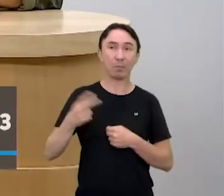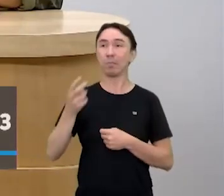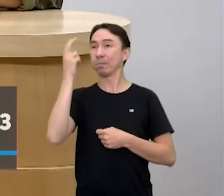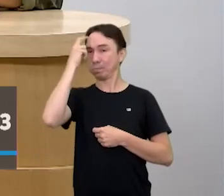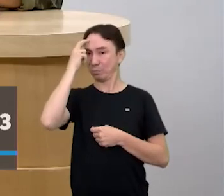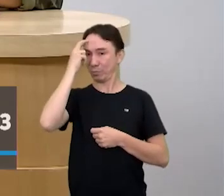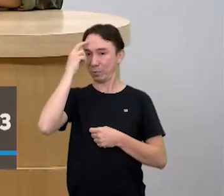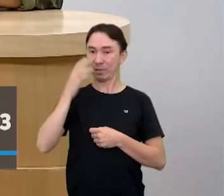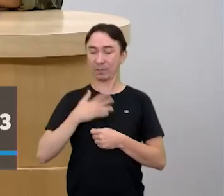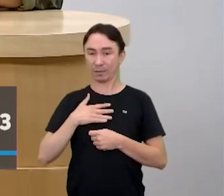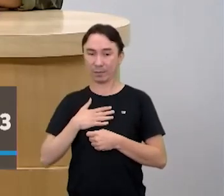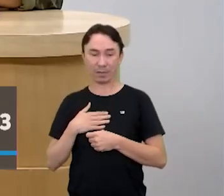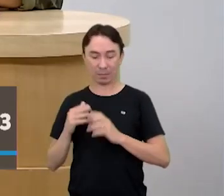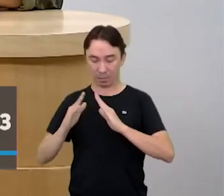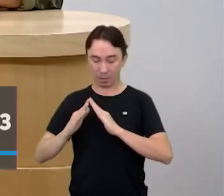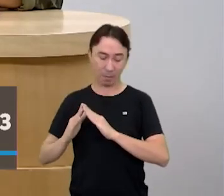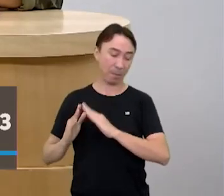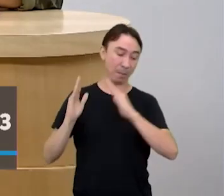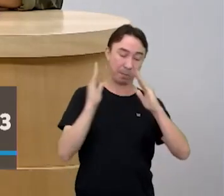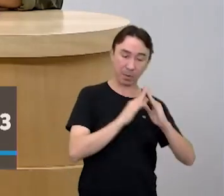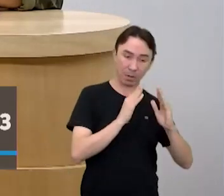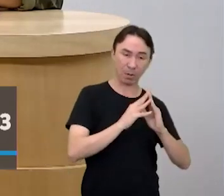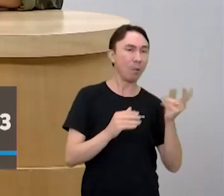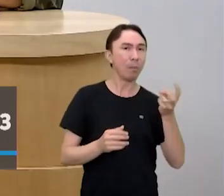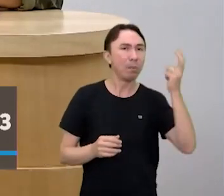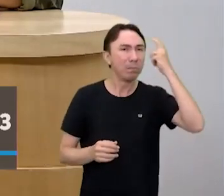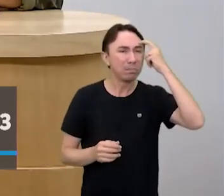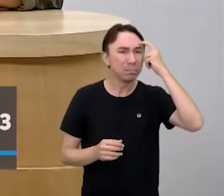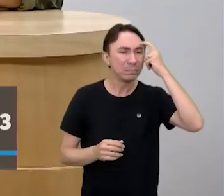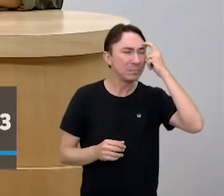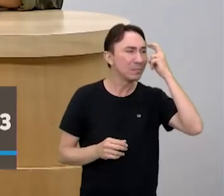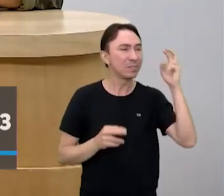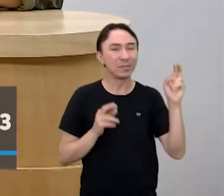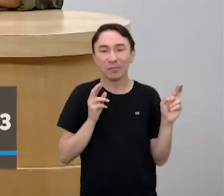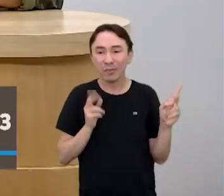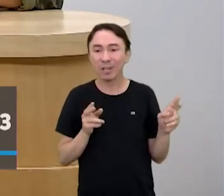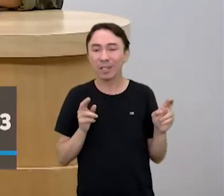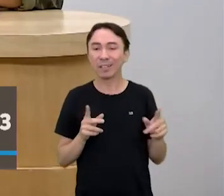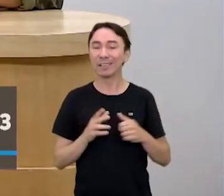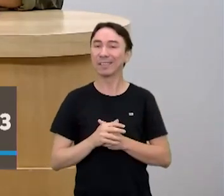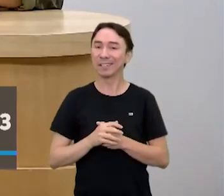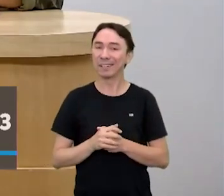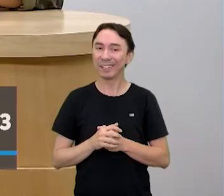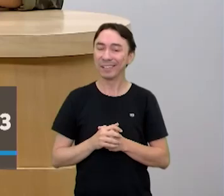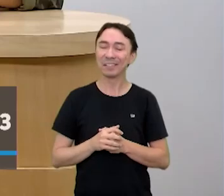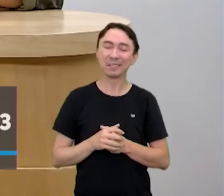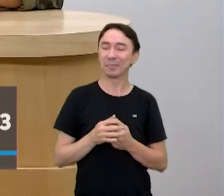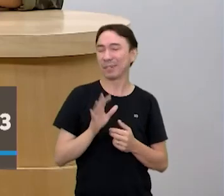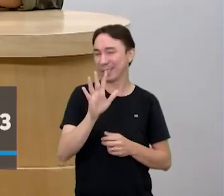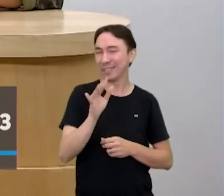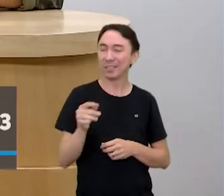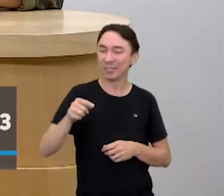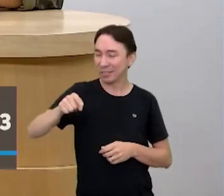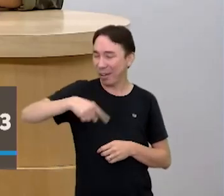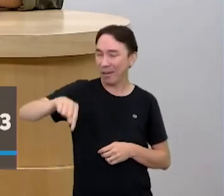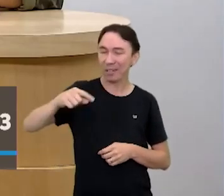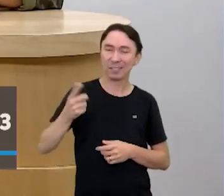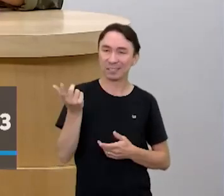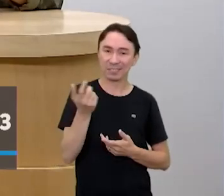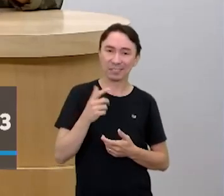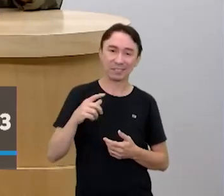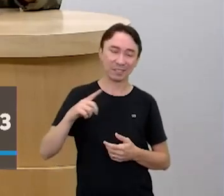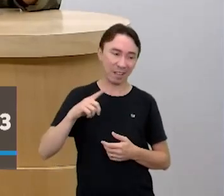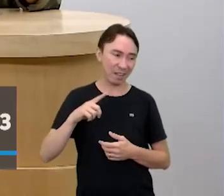vizinho pode ser de outra cultura. E compartilhamos elementos de uma cultura. Somos brasileiros, somos, sei lá, paulistas, mas assim... E eu acho que eu preciso